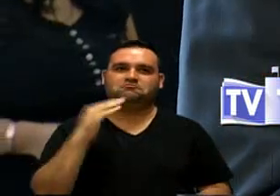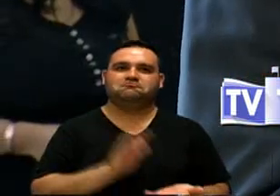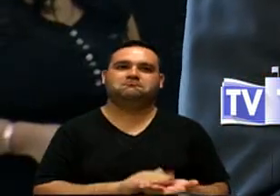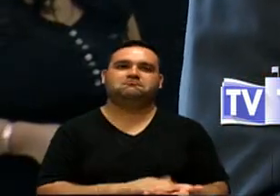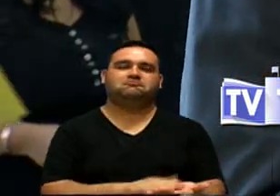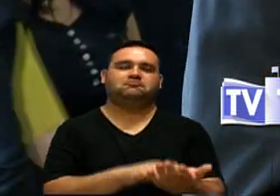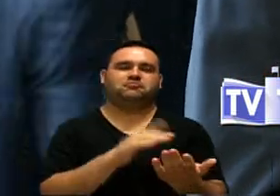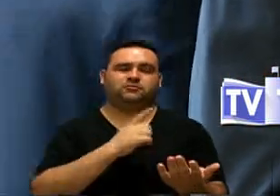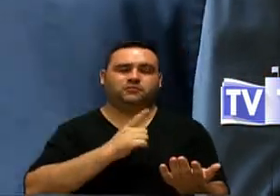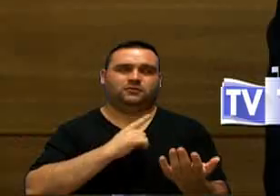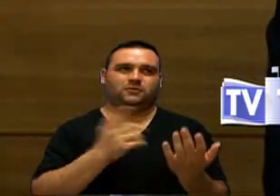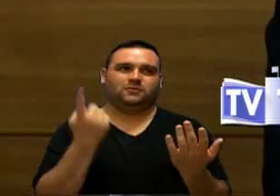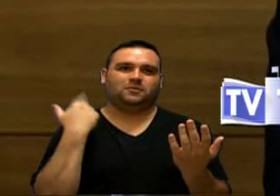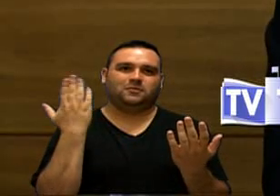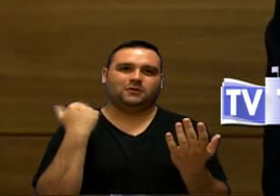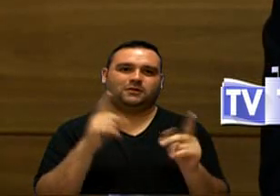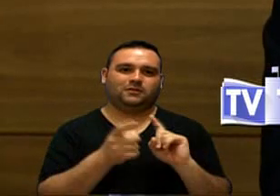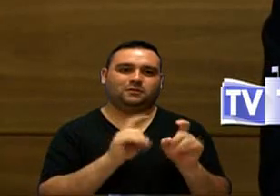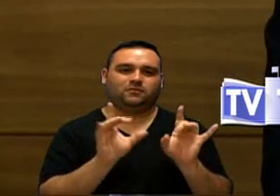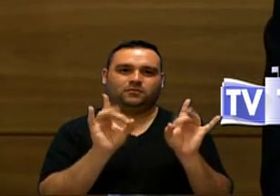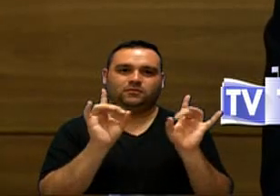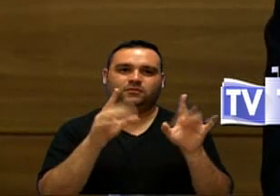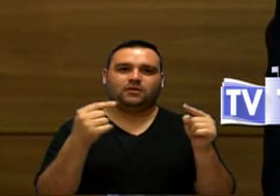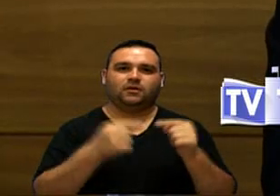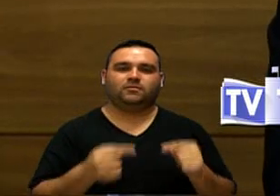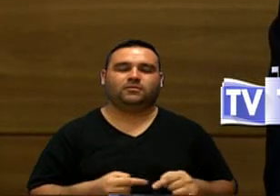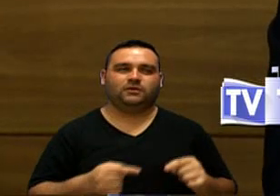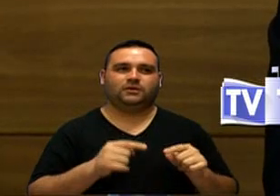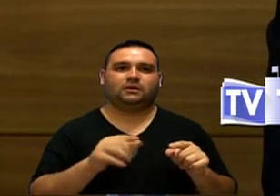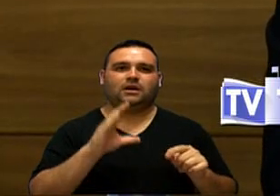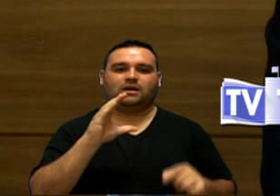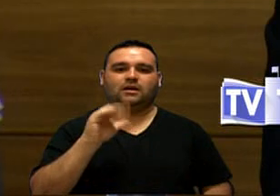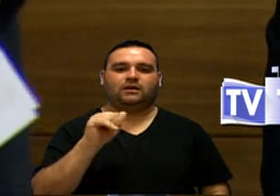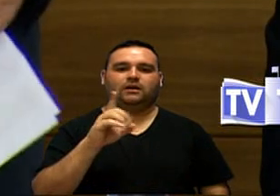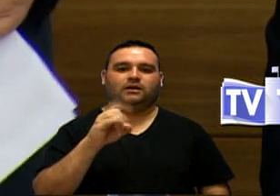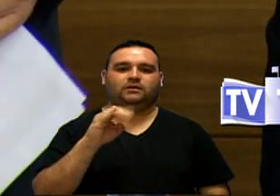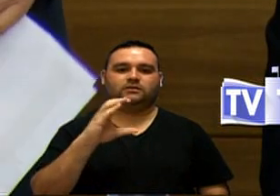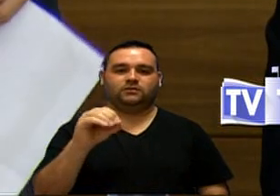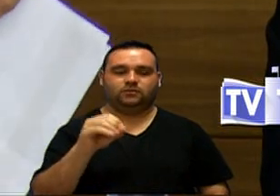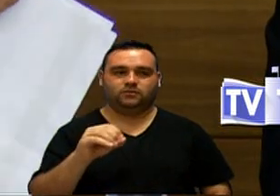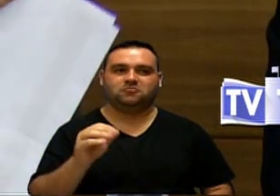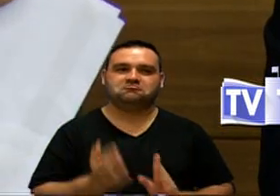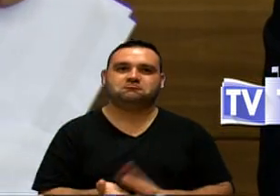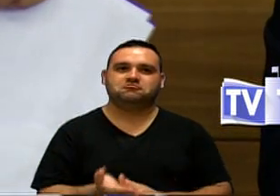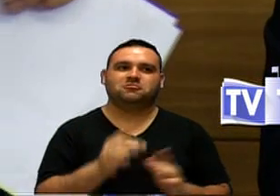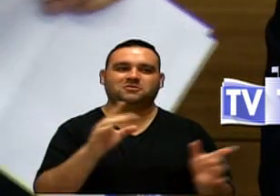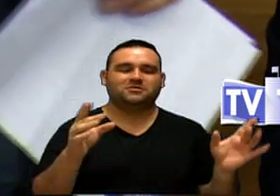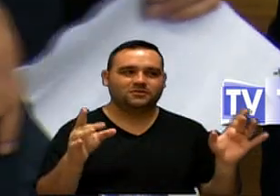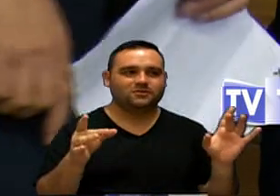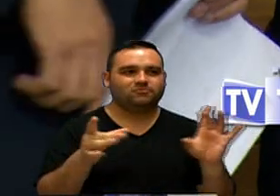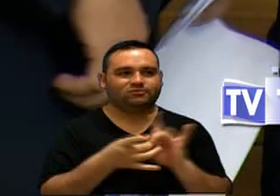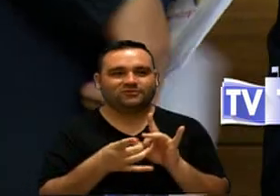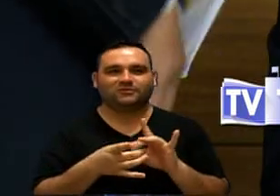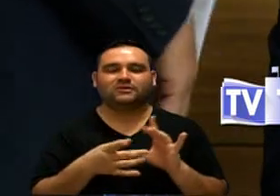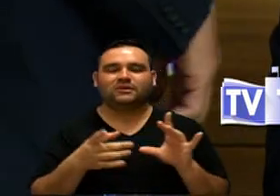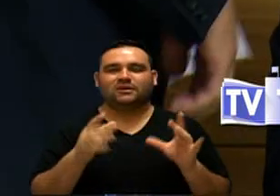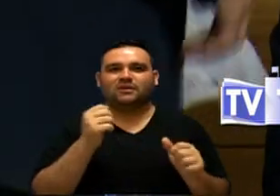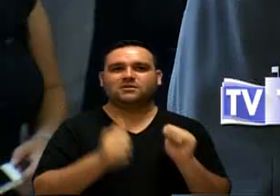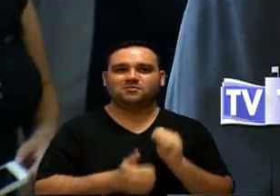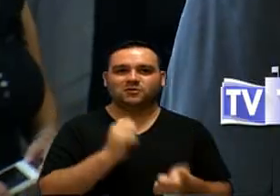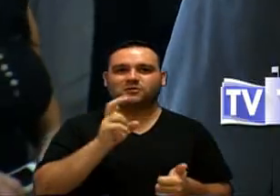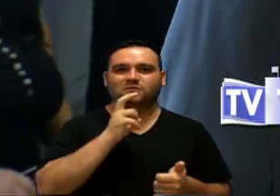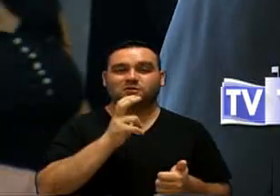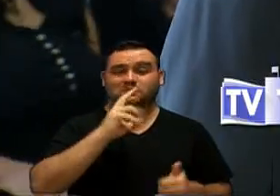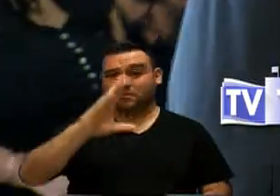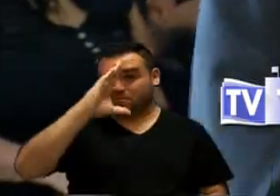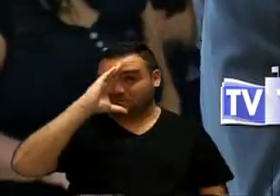Excelência na sessão solene que tratava da homenagem para o Cadico. Vossa Excelência tem sido um parceiro do esporte sorocabano,